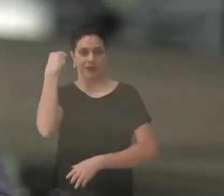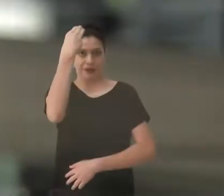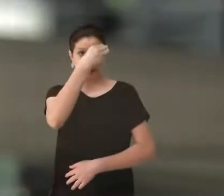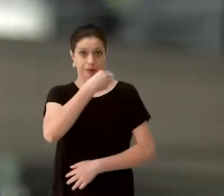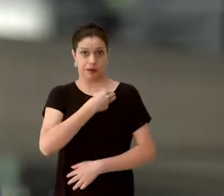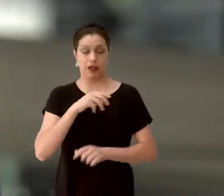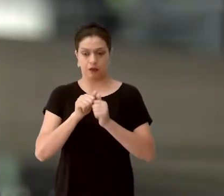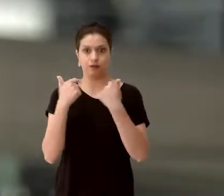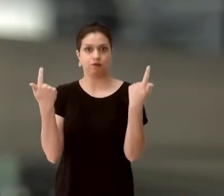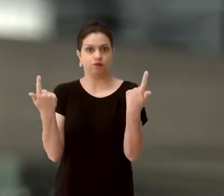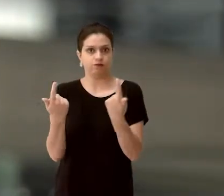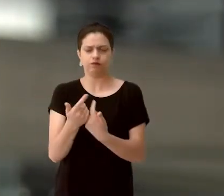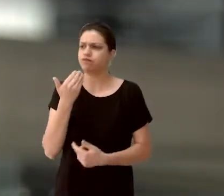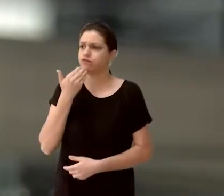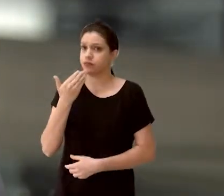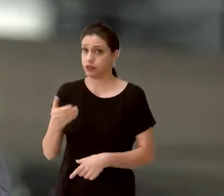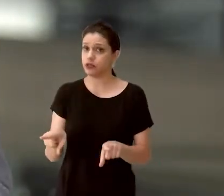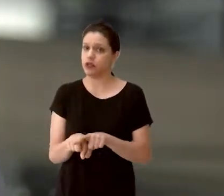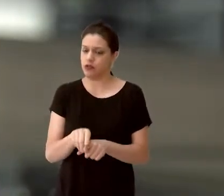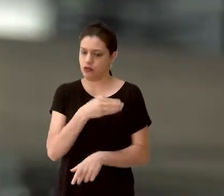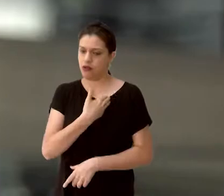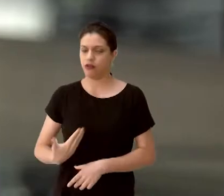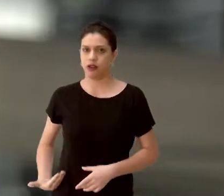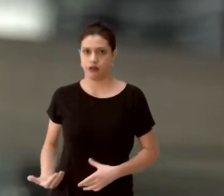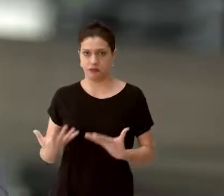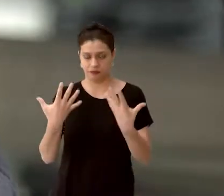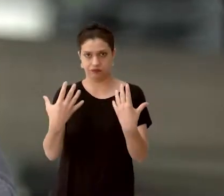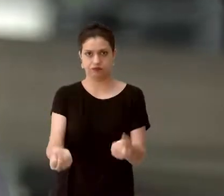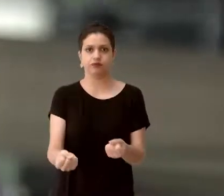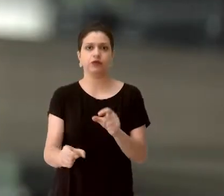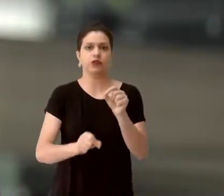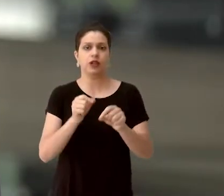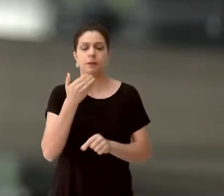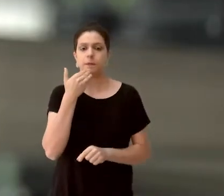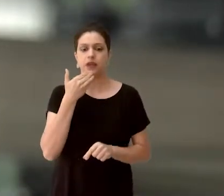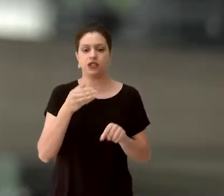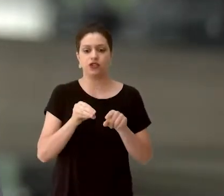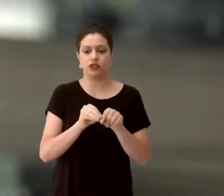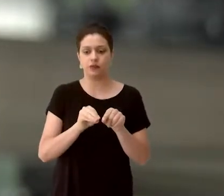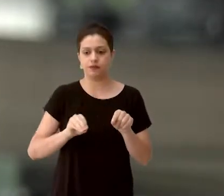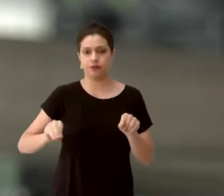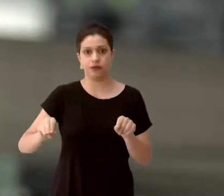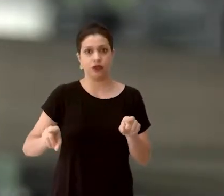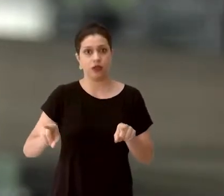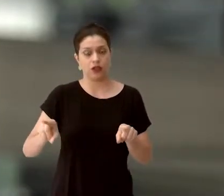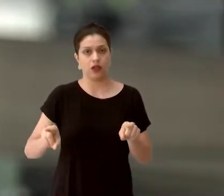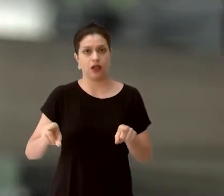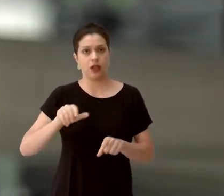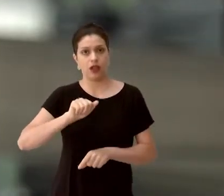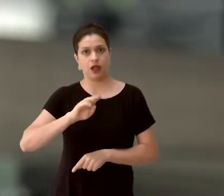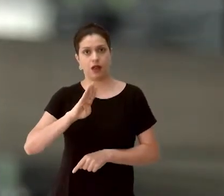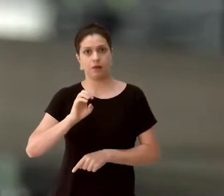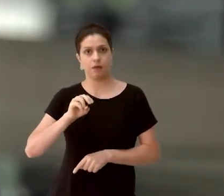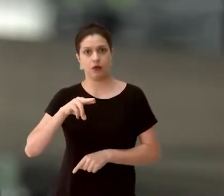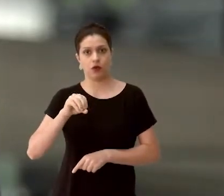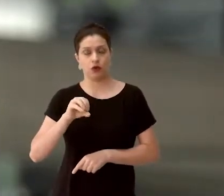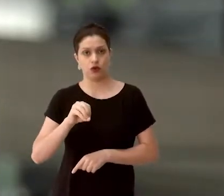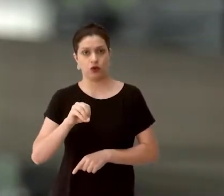Em maio, a Assembleia cobrou e o governo acatou a solicitação de prorrogação do abono